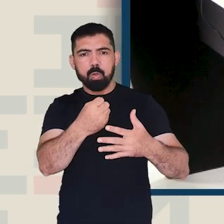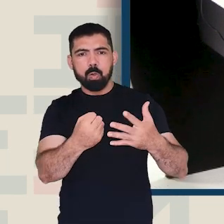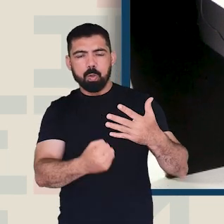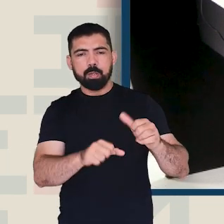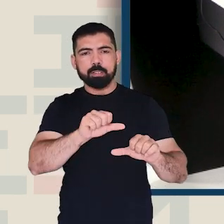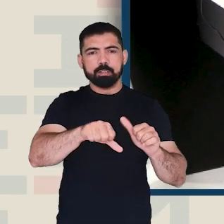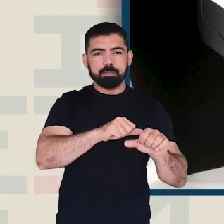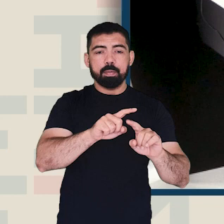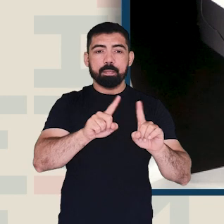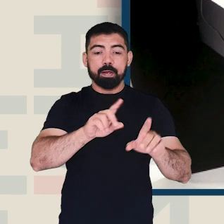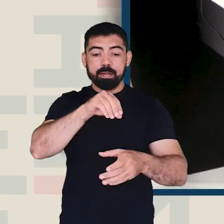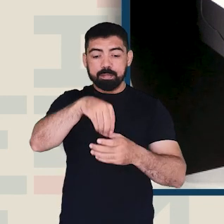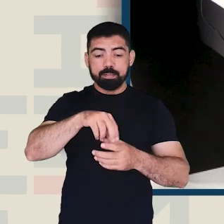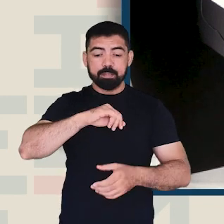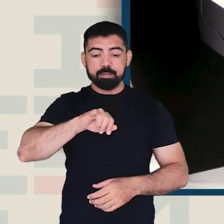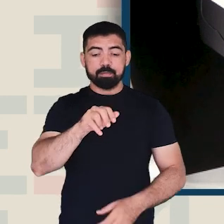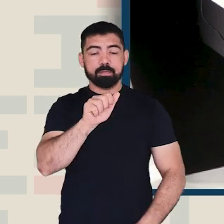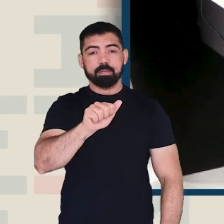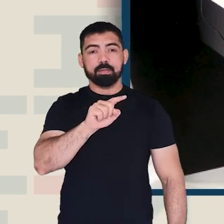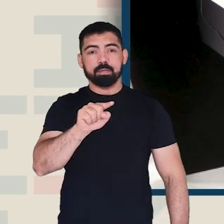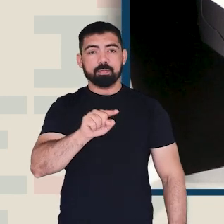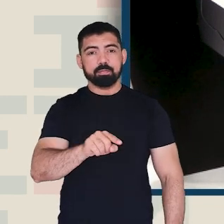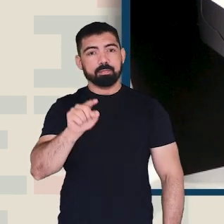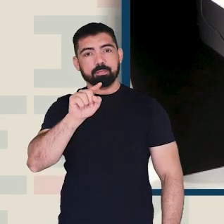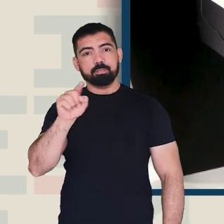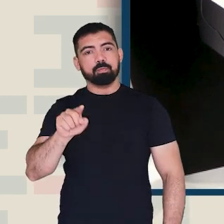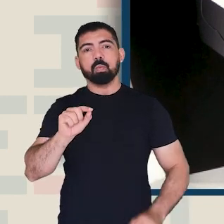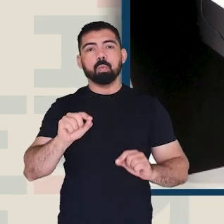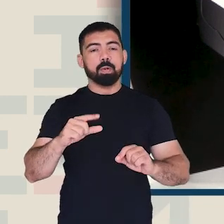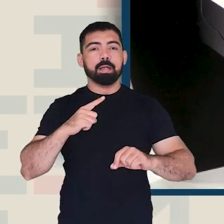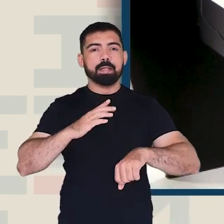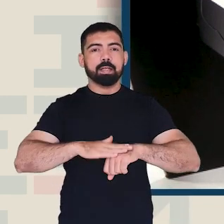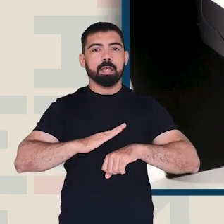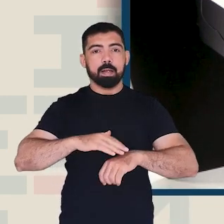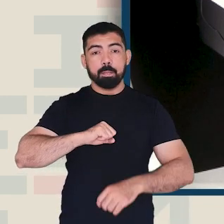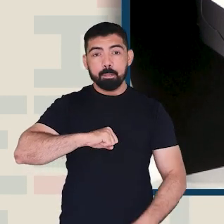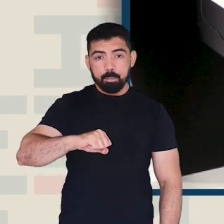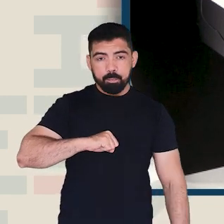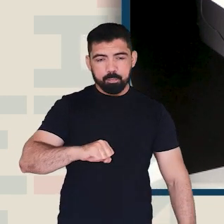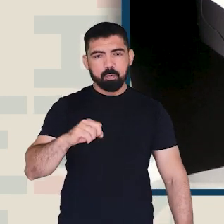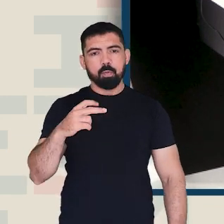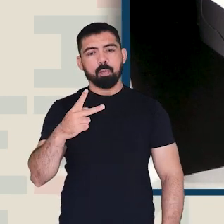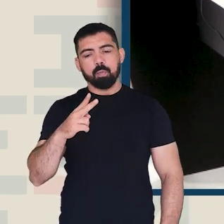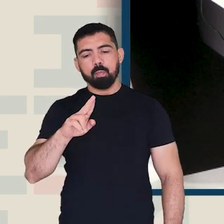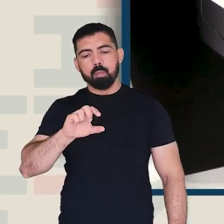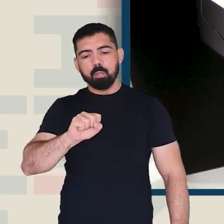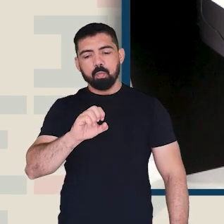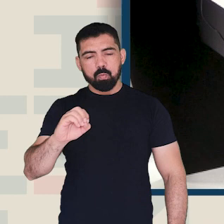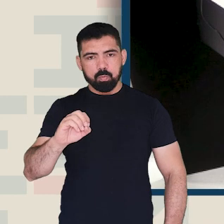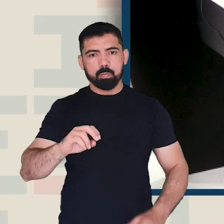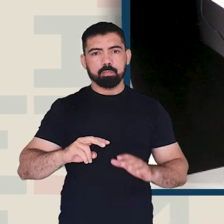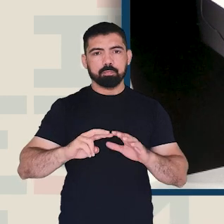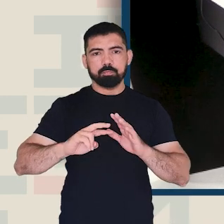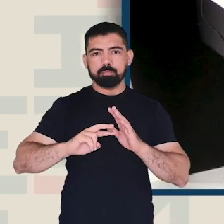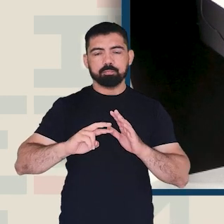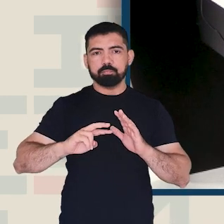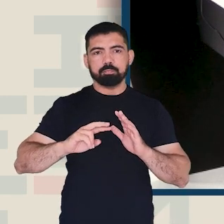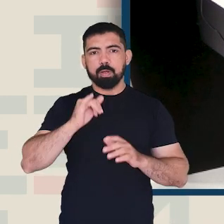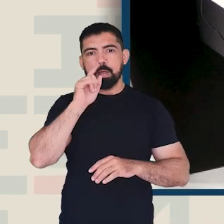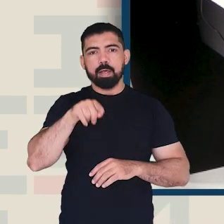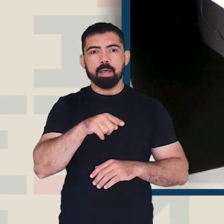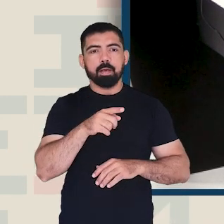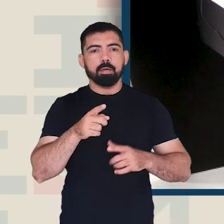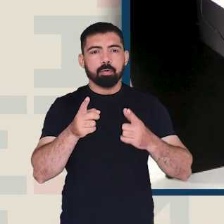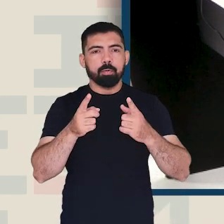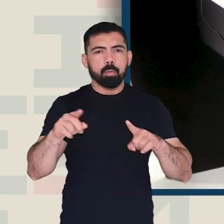no jazz especificamente, há uma característica de pulso, onde é a condução mais comum, vou falar